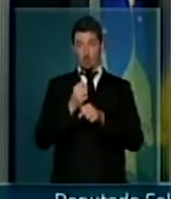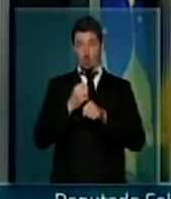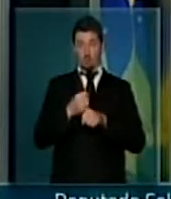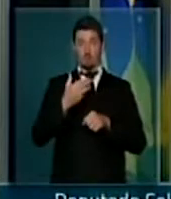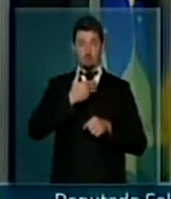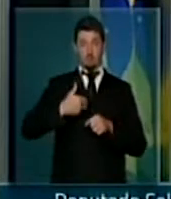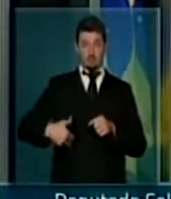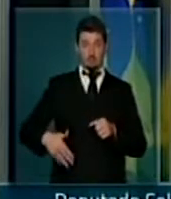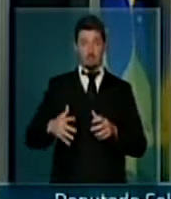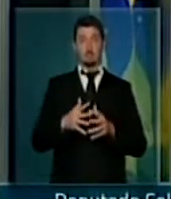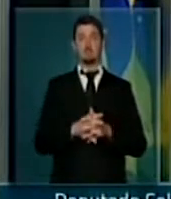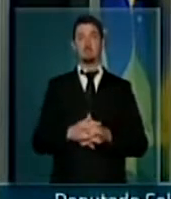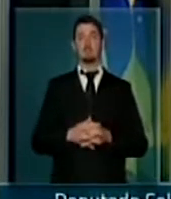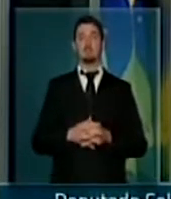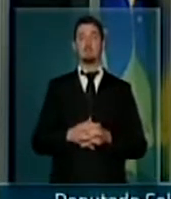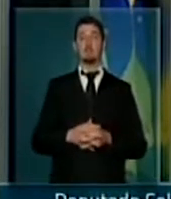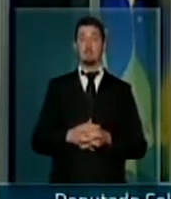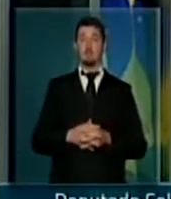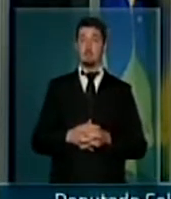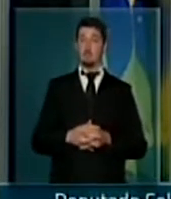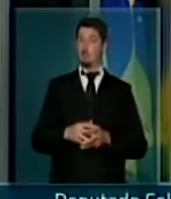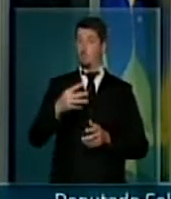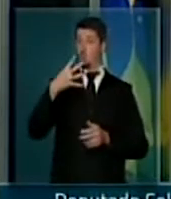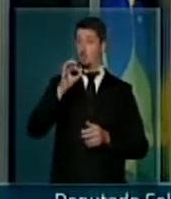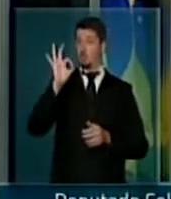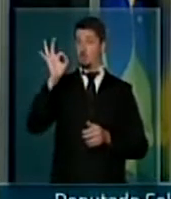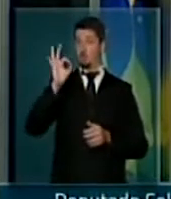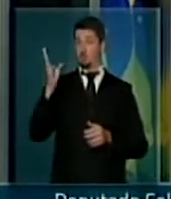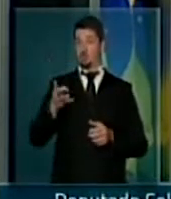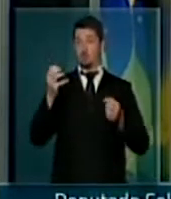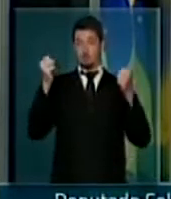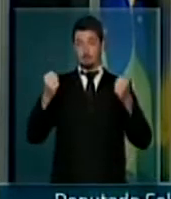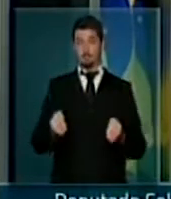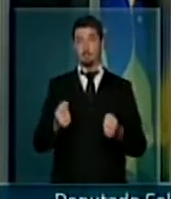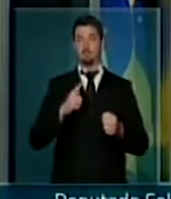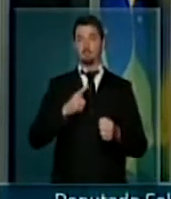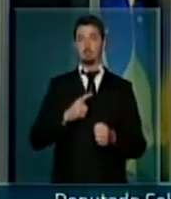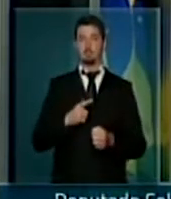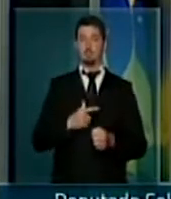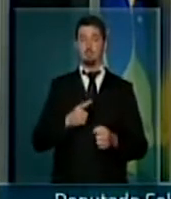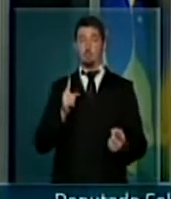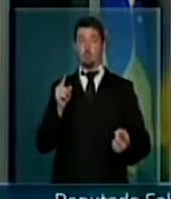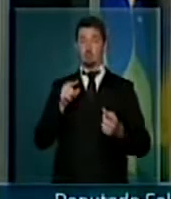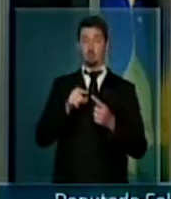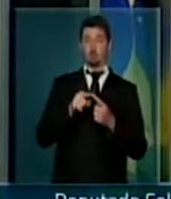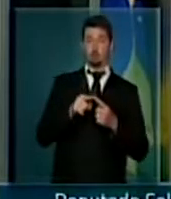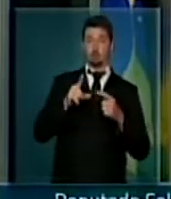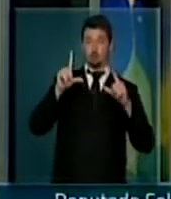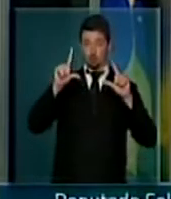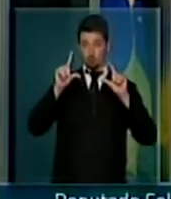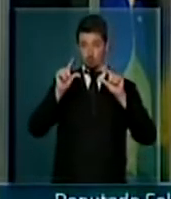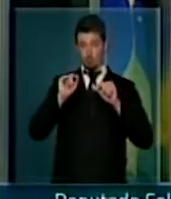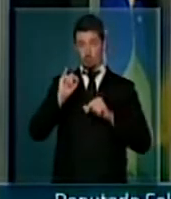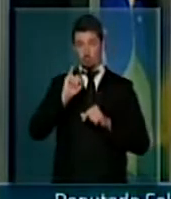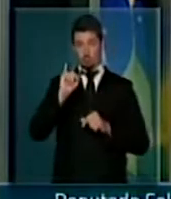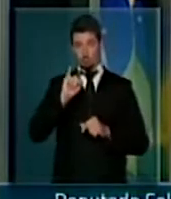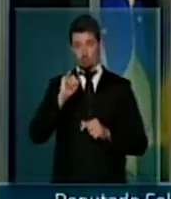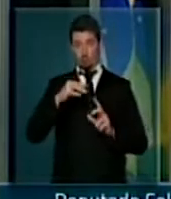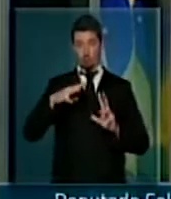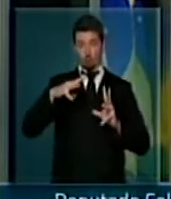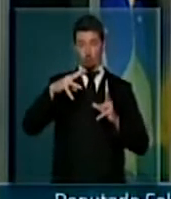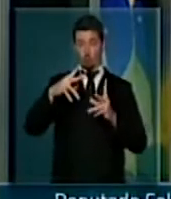do governo, o peso é de 40%. A meta: reduzir a carga